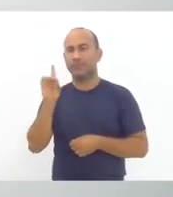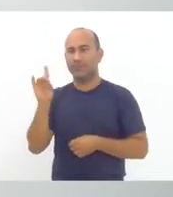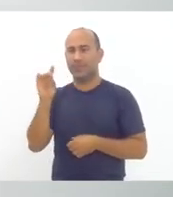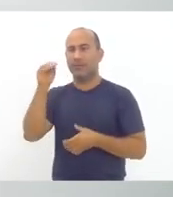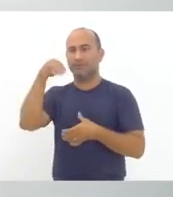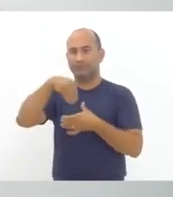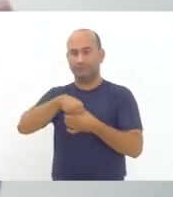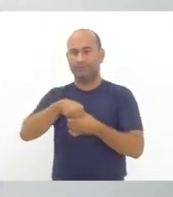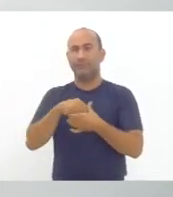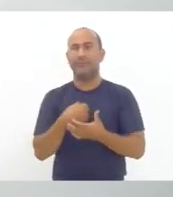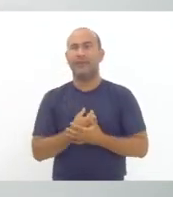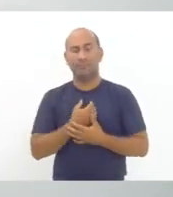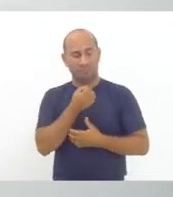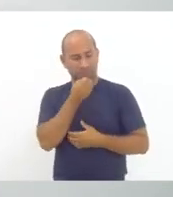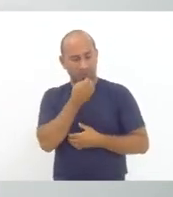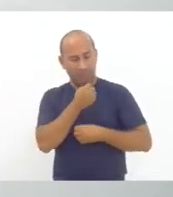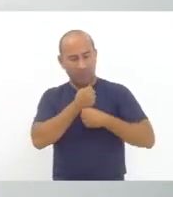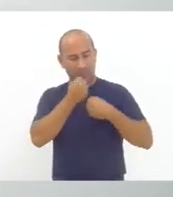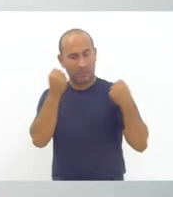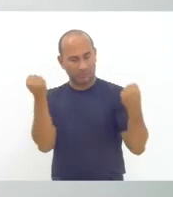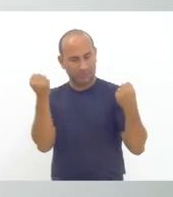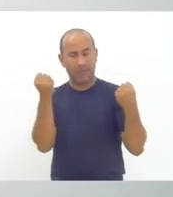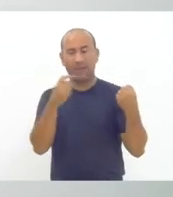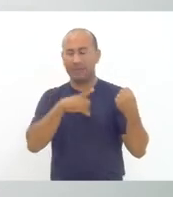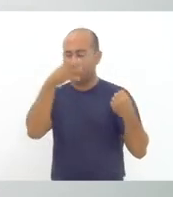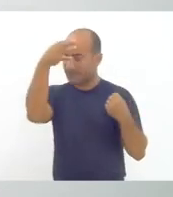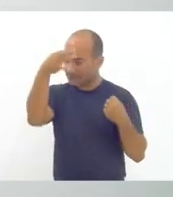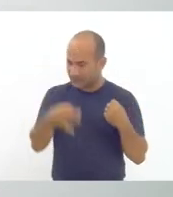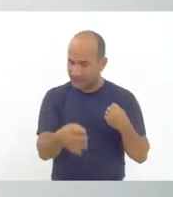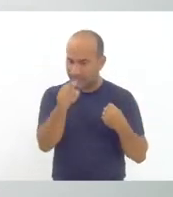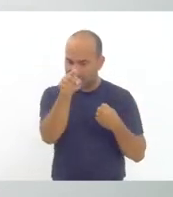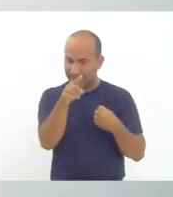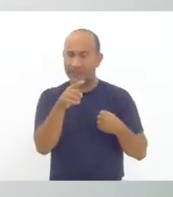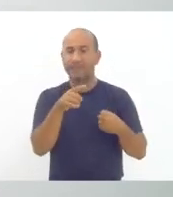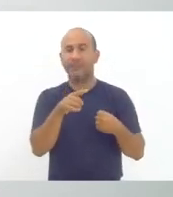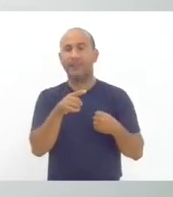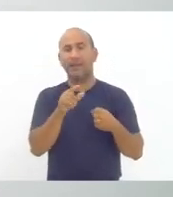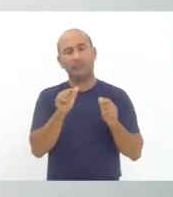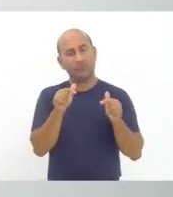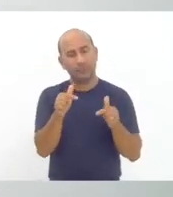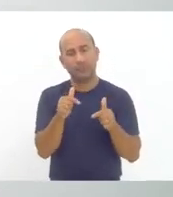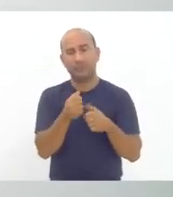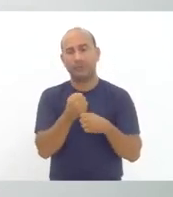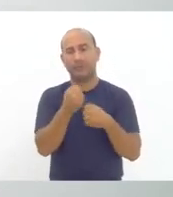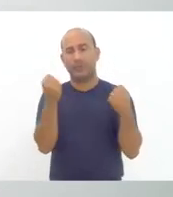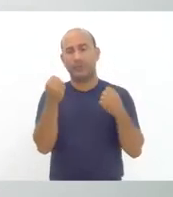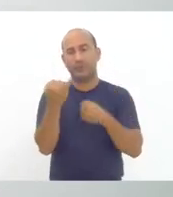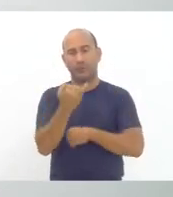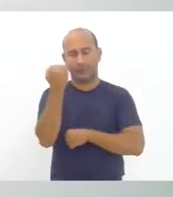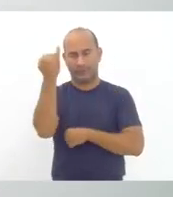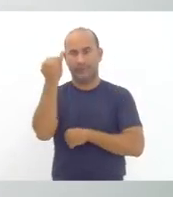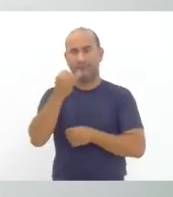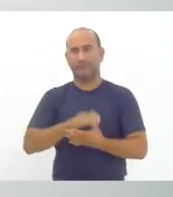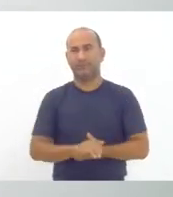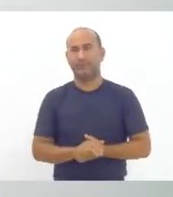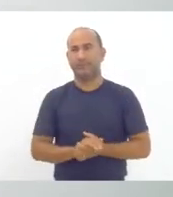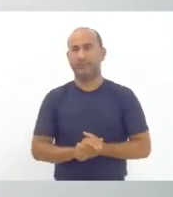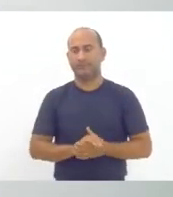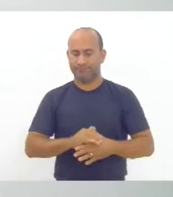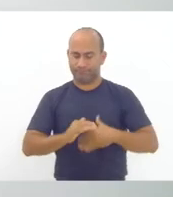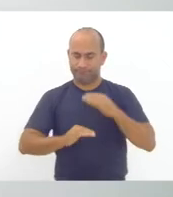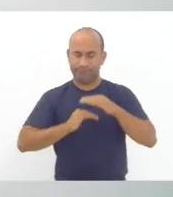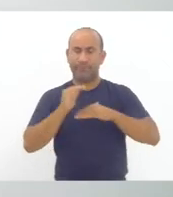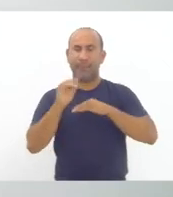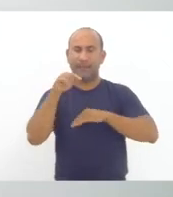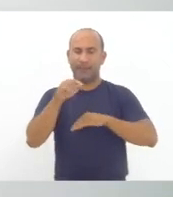ele saiu um gigante dessa campanha tenho certeza que ele tem aí um grande papel ainda a desempenhar aqui